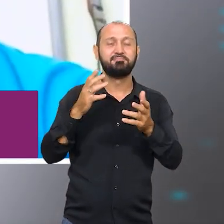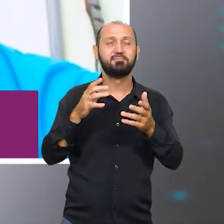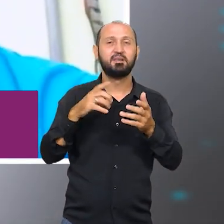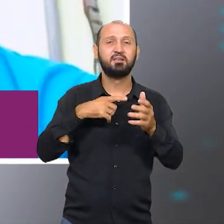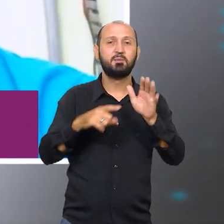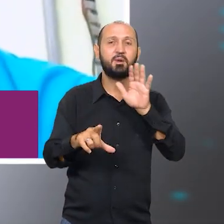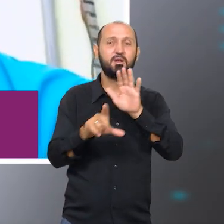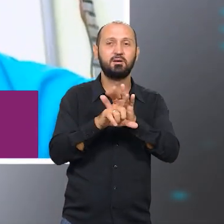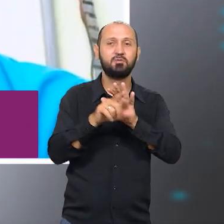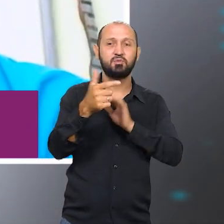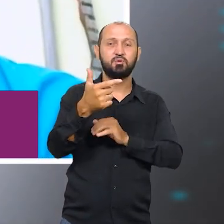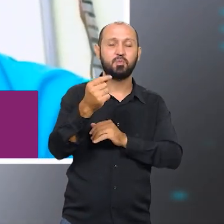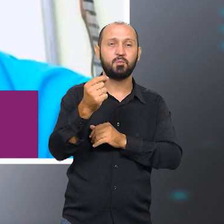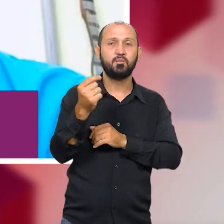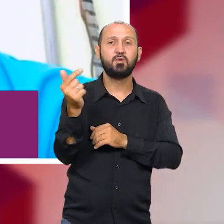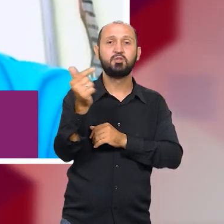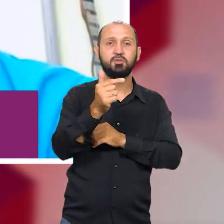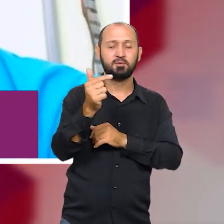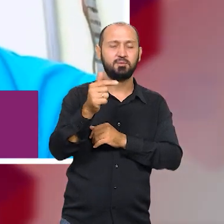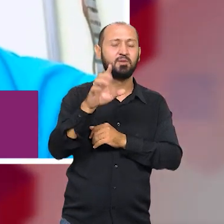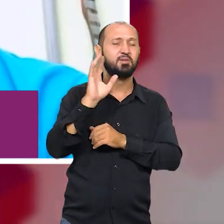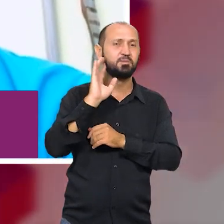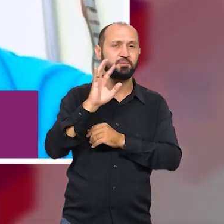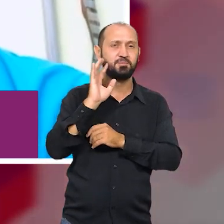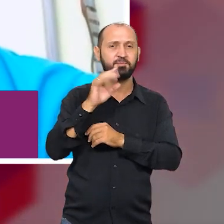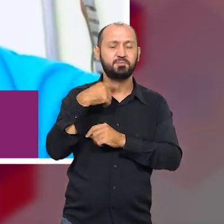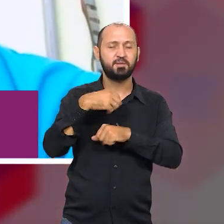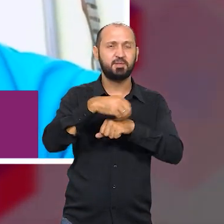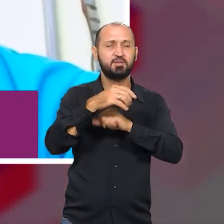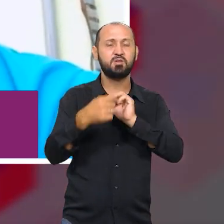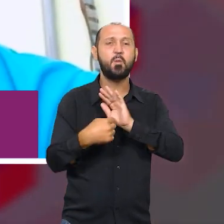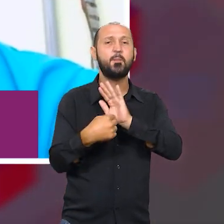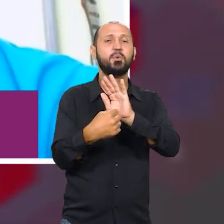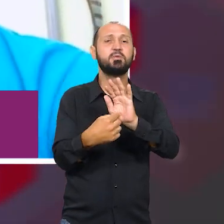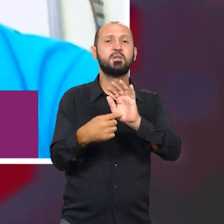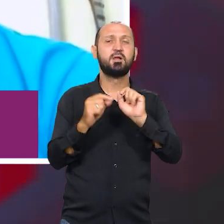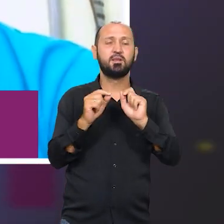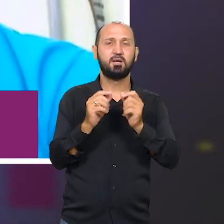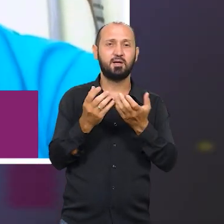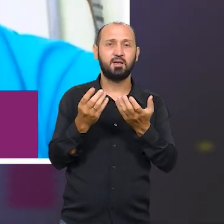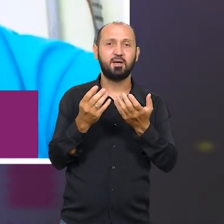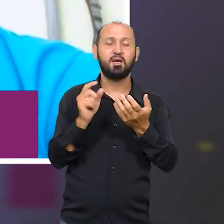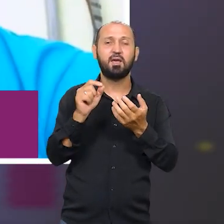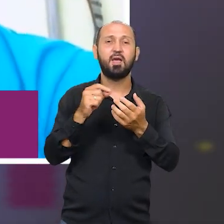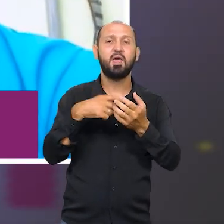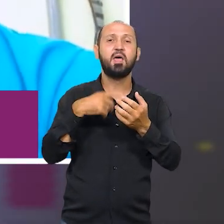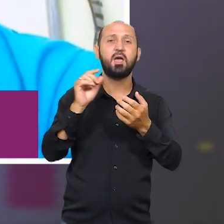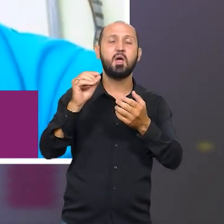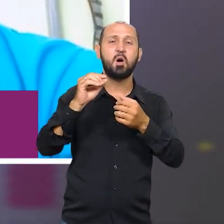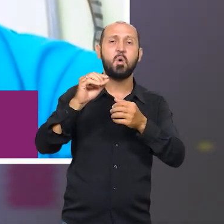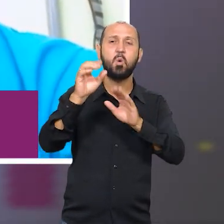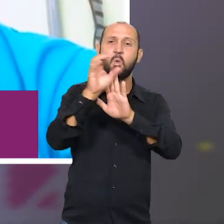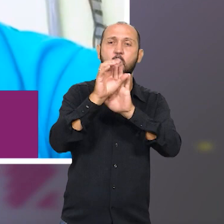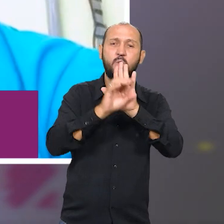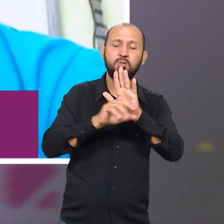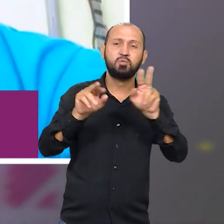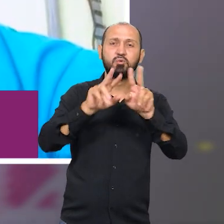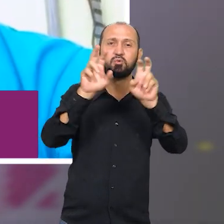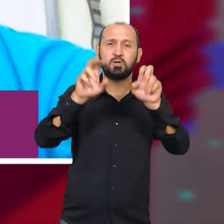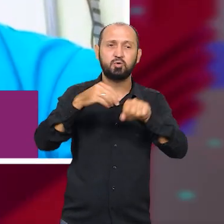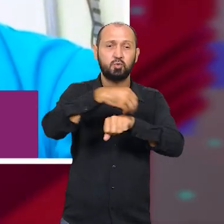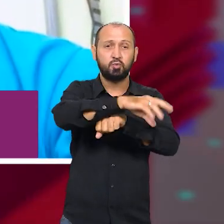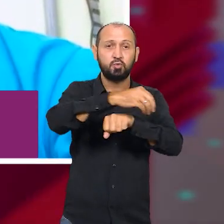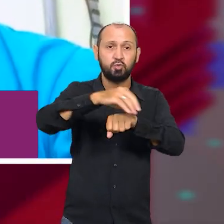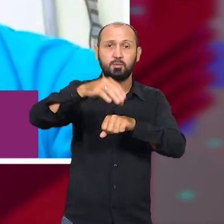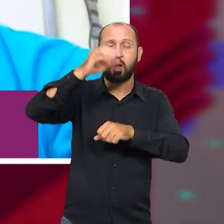de 2022 que é muito legal da gente destacar também, é a disseminação de conteúdos, de conscientização,